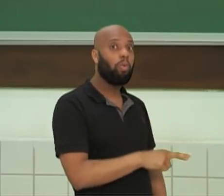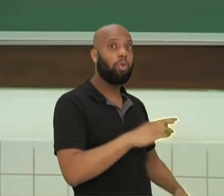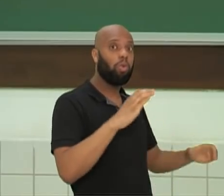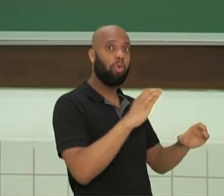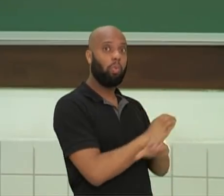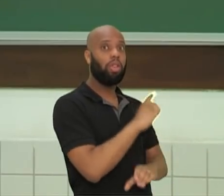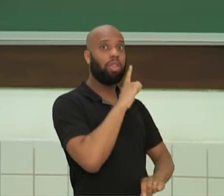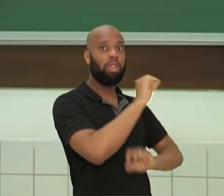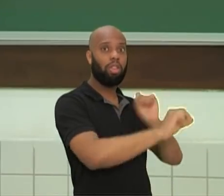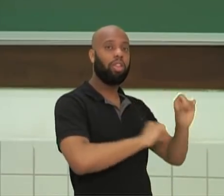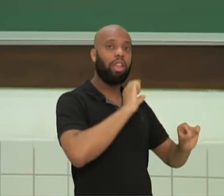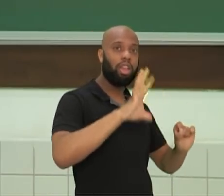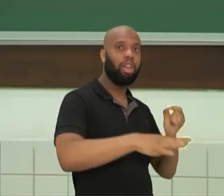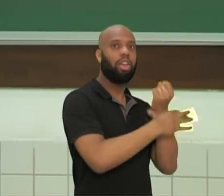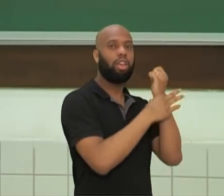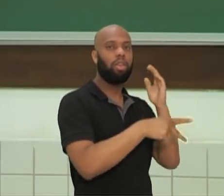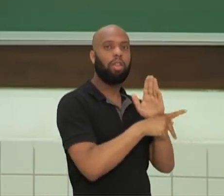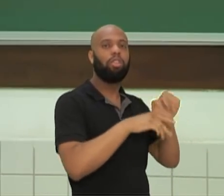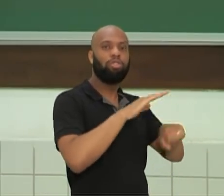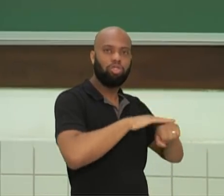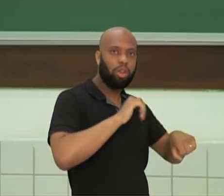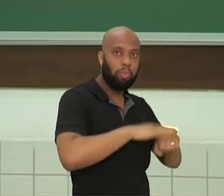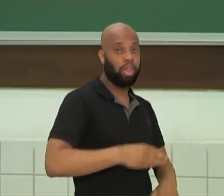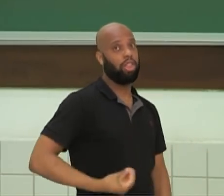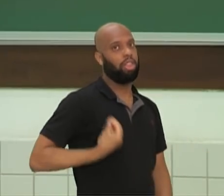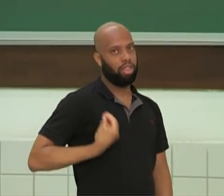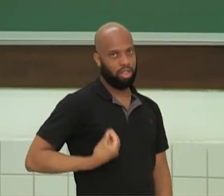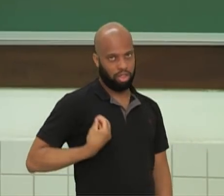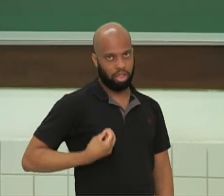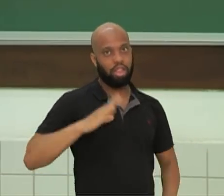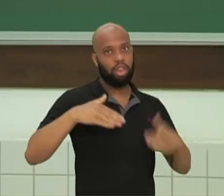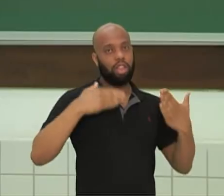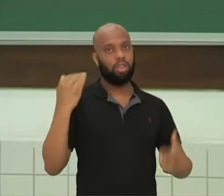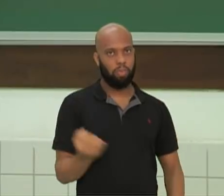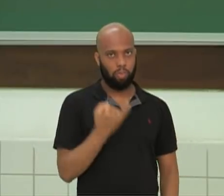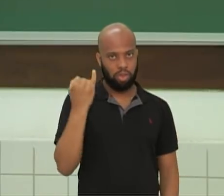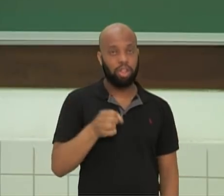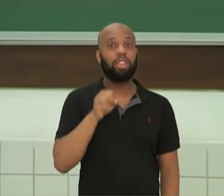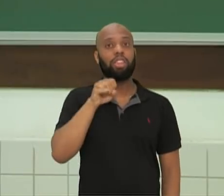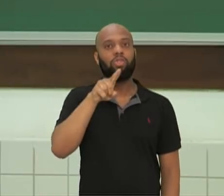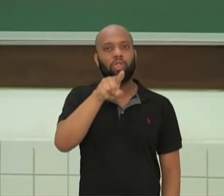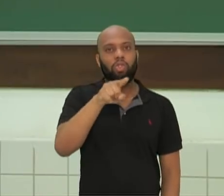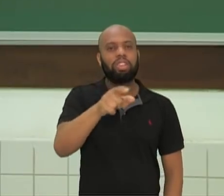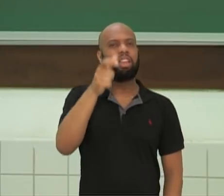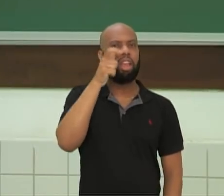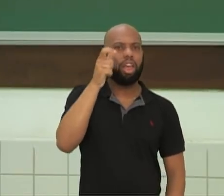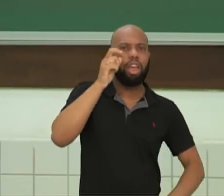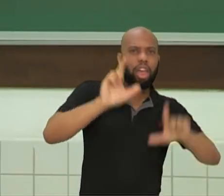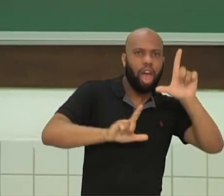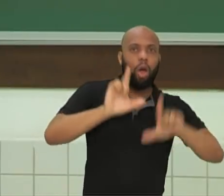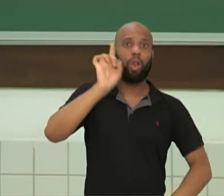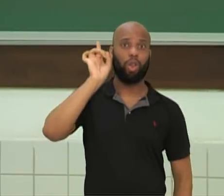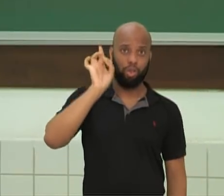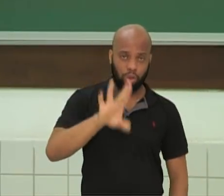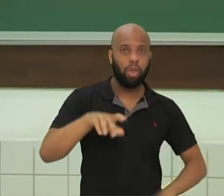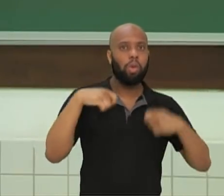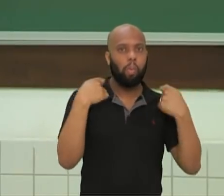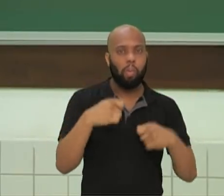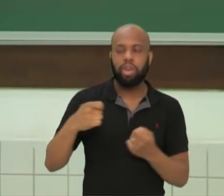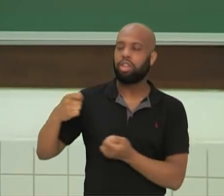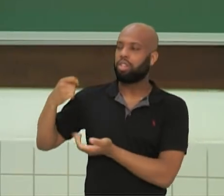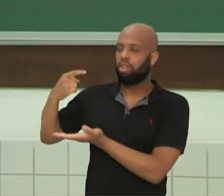a frequência de vocês, então é muito importante, ok? E quem está somente acompanhando as aulas